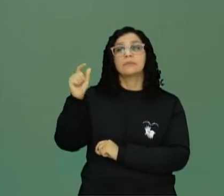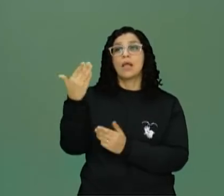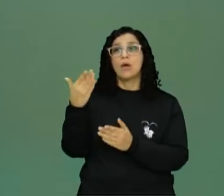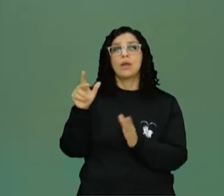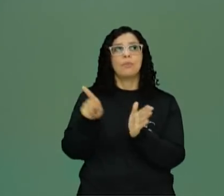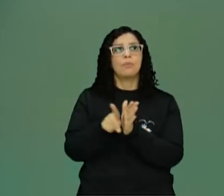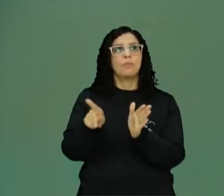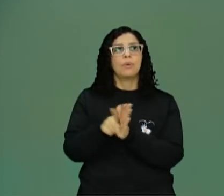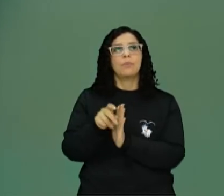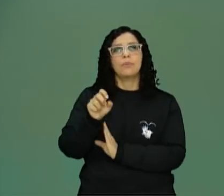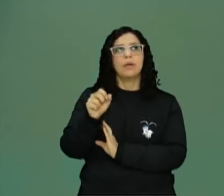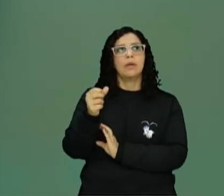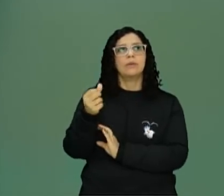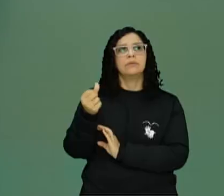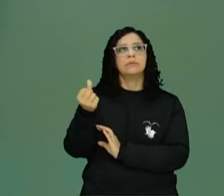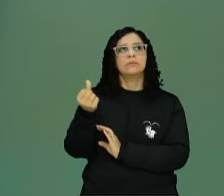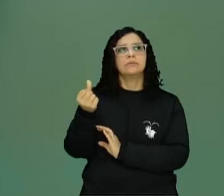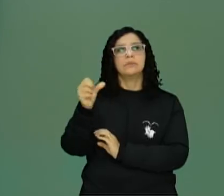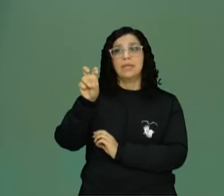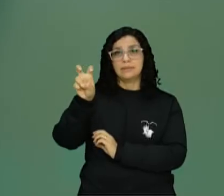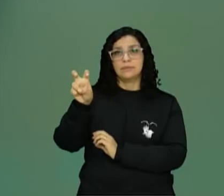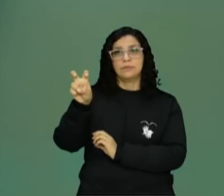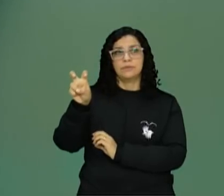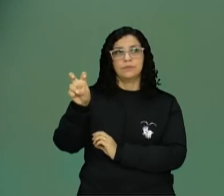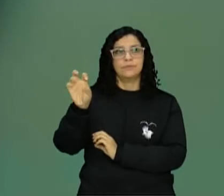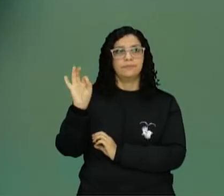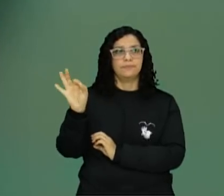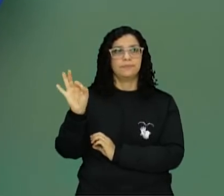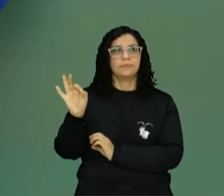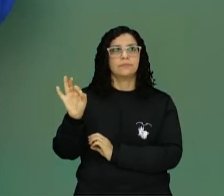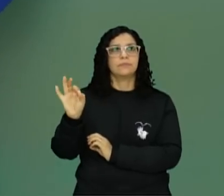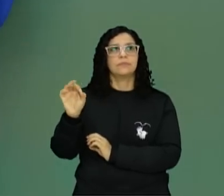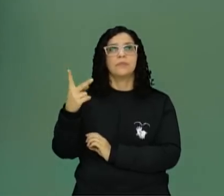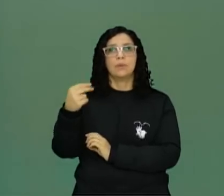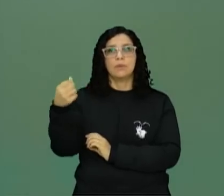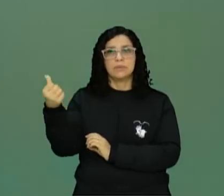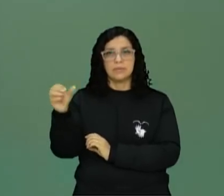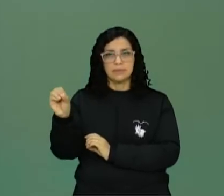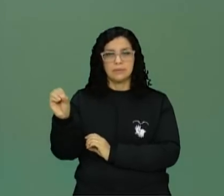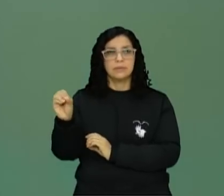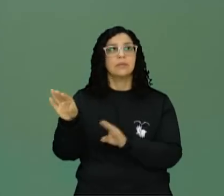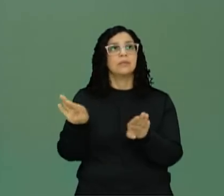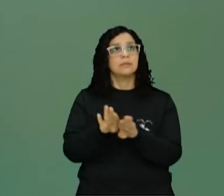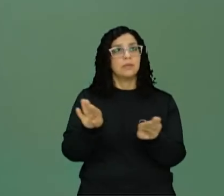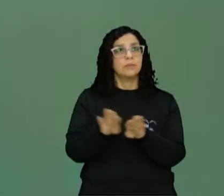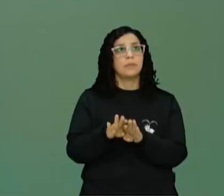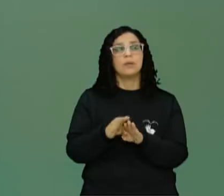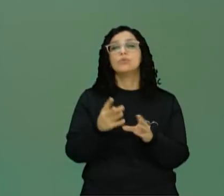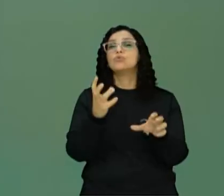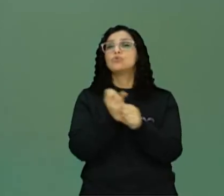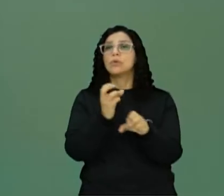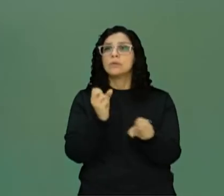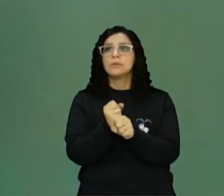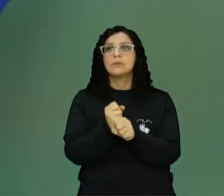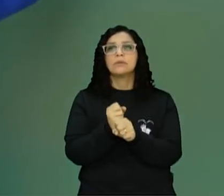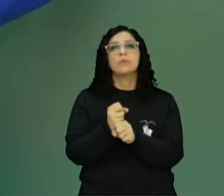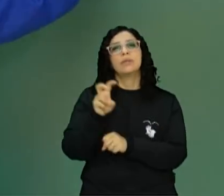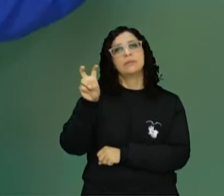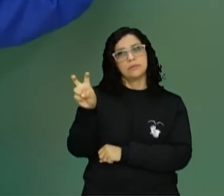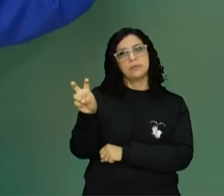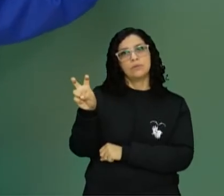é o quinto termo. Então, eu vou colocar aqui A5 é igual a 60. E o número de termos é o número de